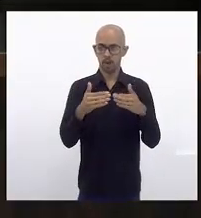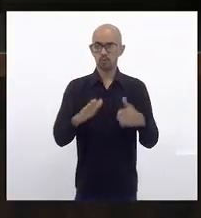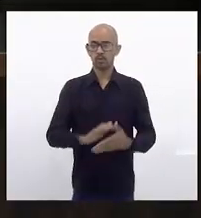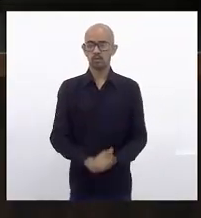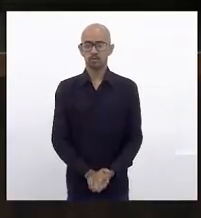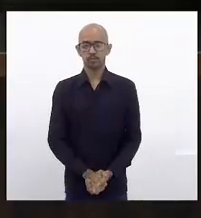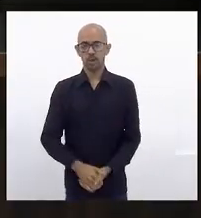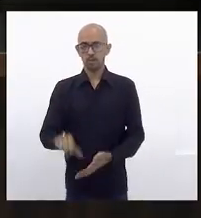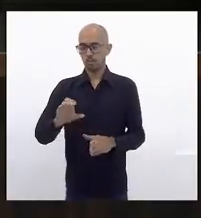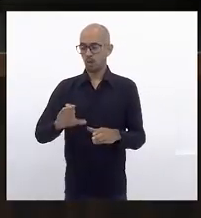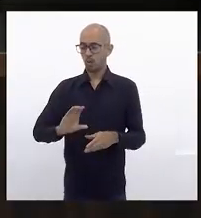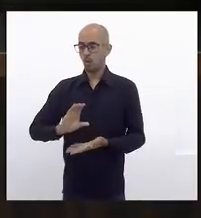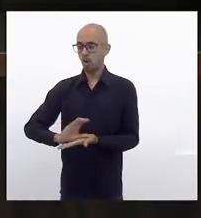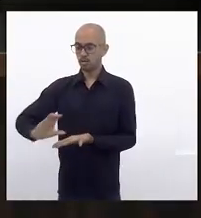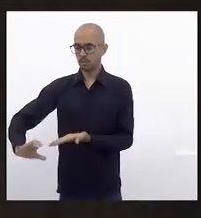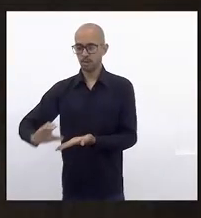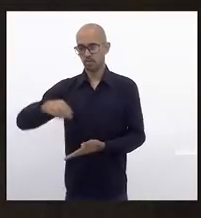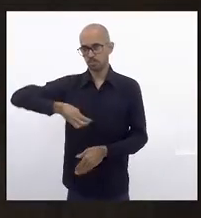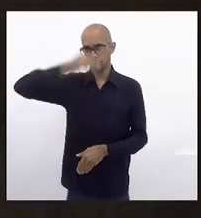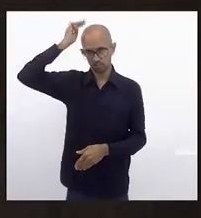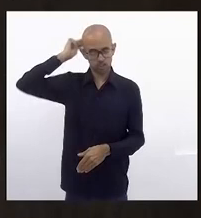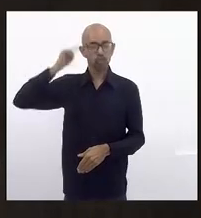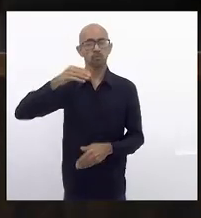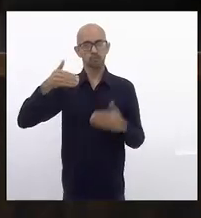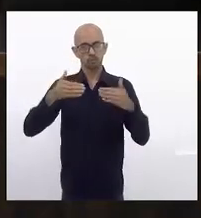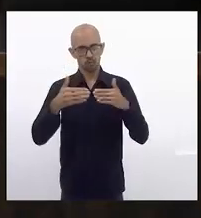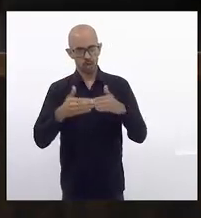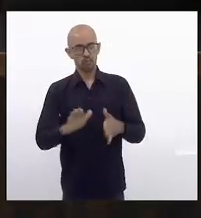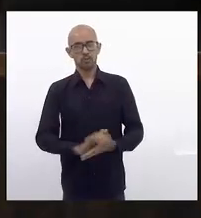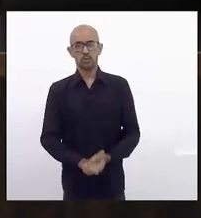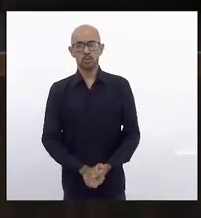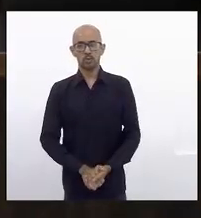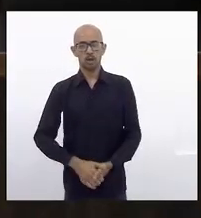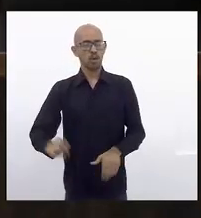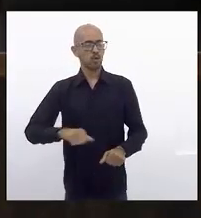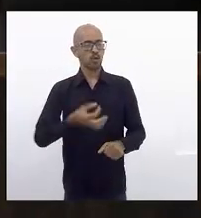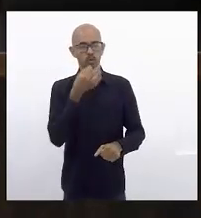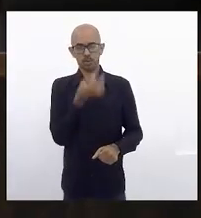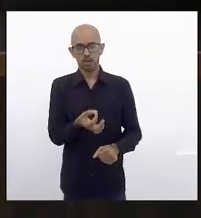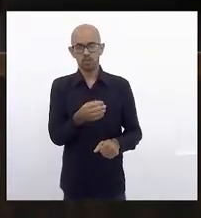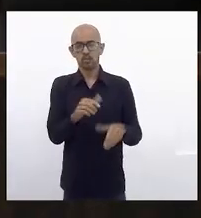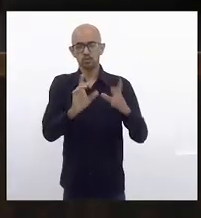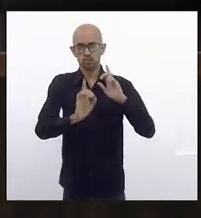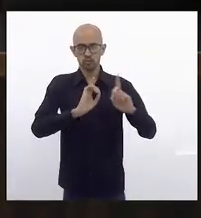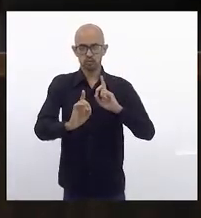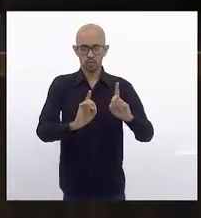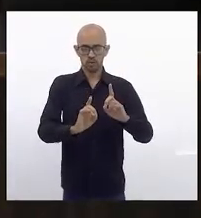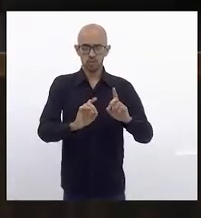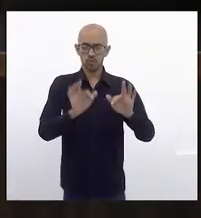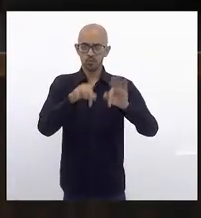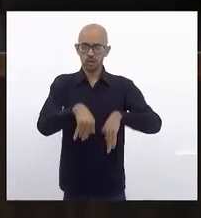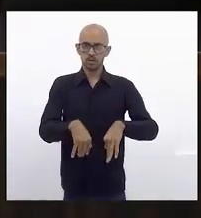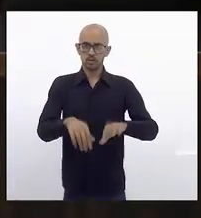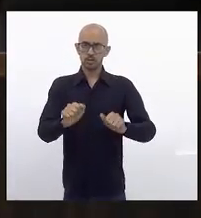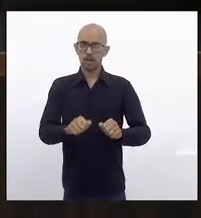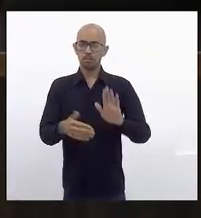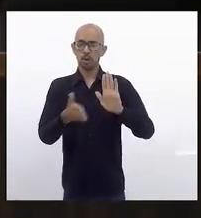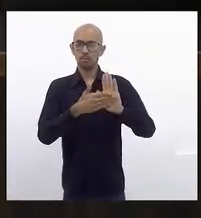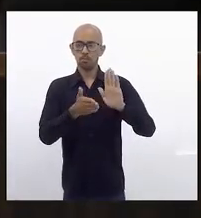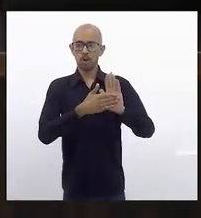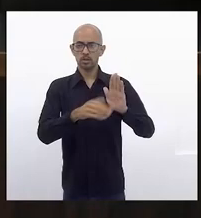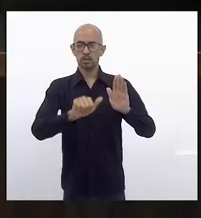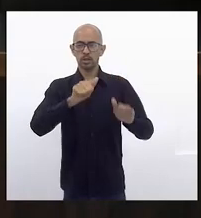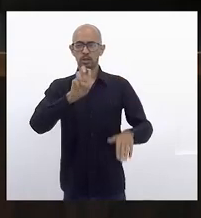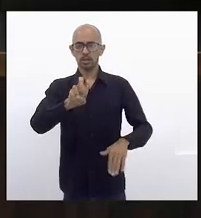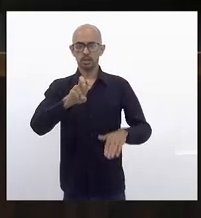Orçamento, deputado Márcio Pacheco. Parecer favorável. Os pareceres emitidos em discussão. Não havendo quem queira discutir, encerrada a discussão. A presente proposta recebeu